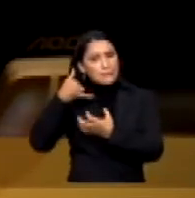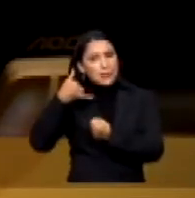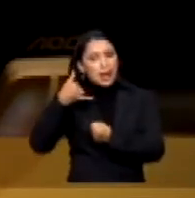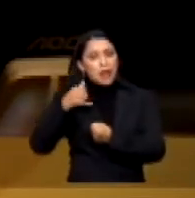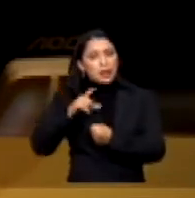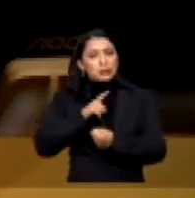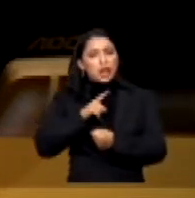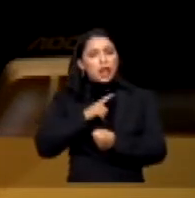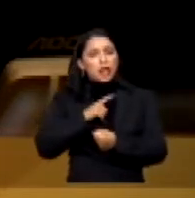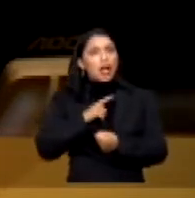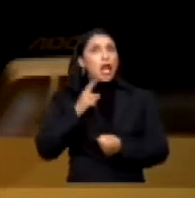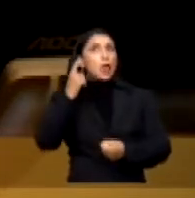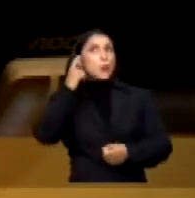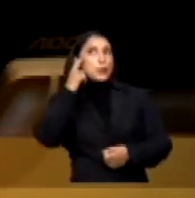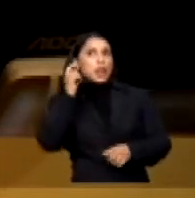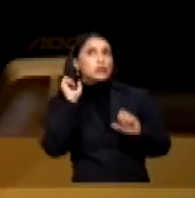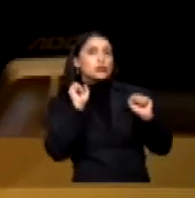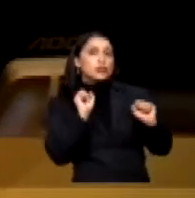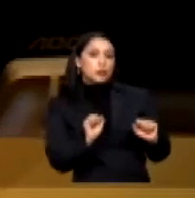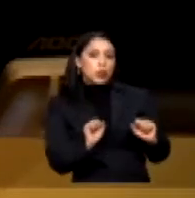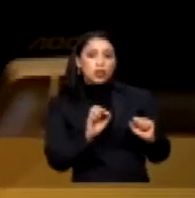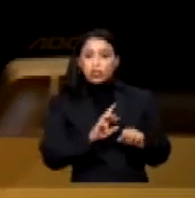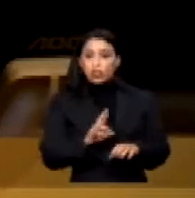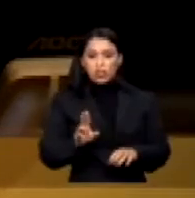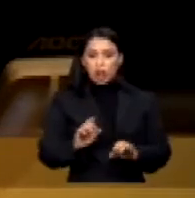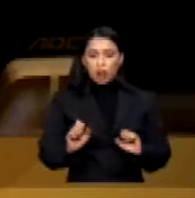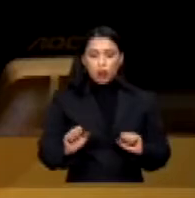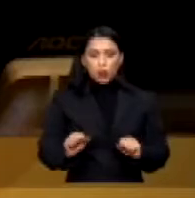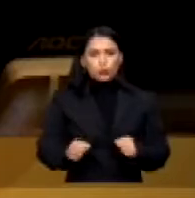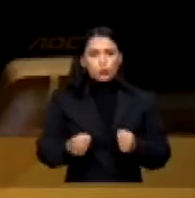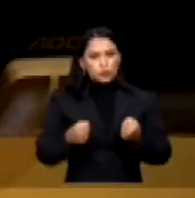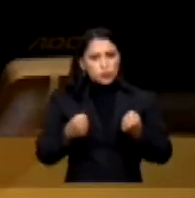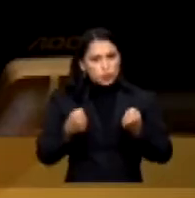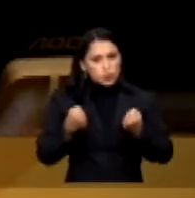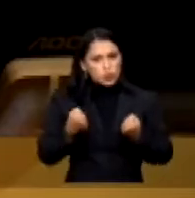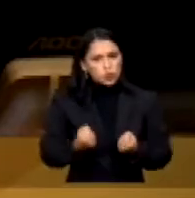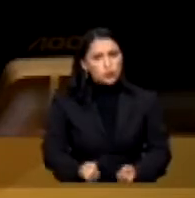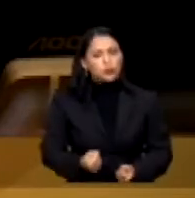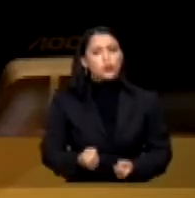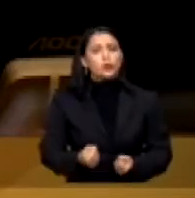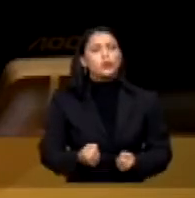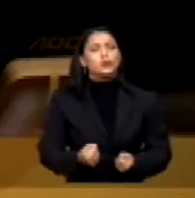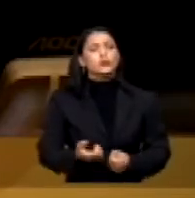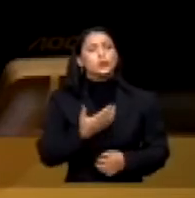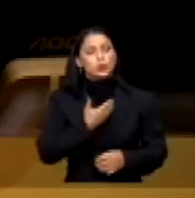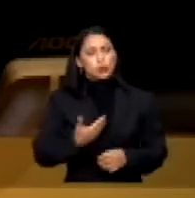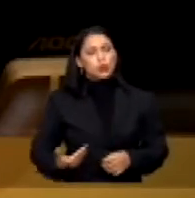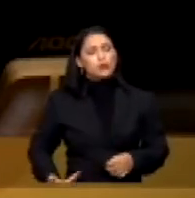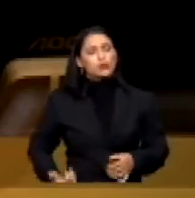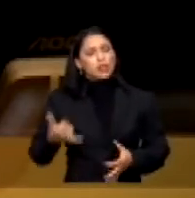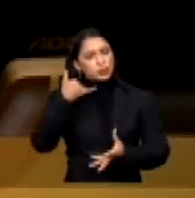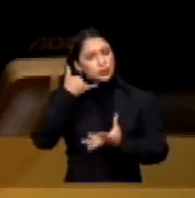para confirmar intuições. Ao contrário, o esforço racional